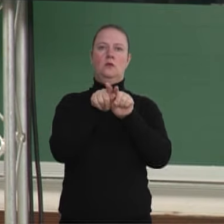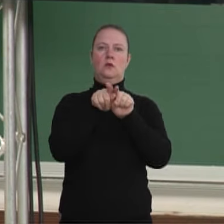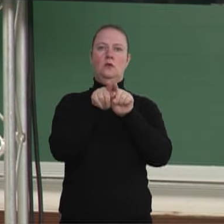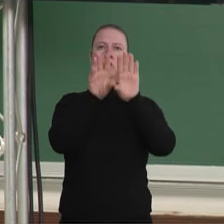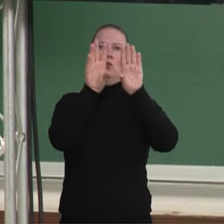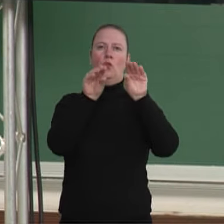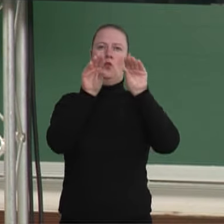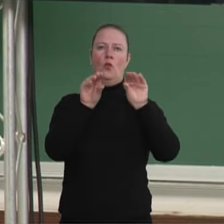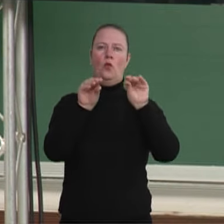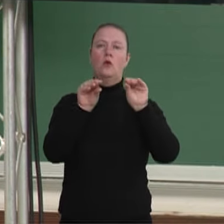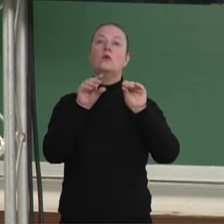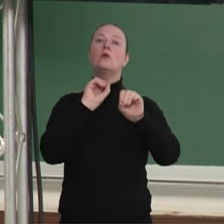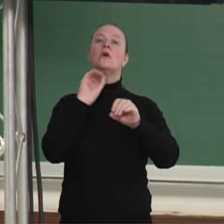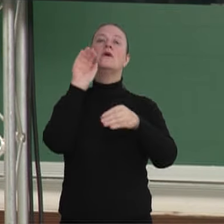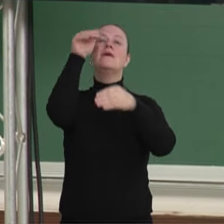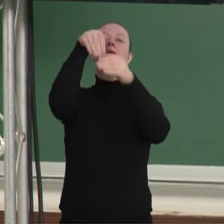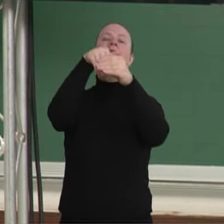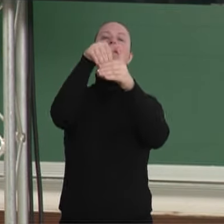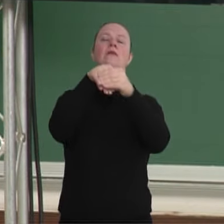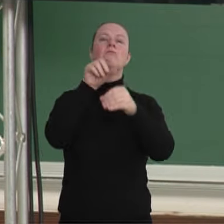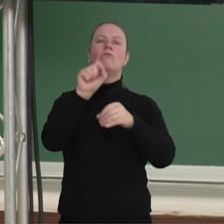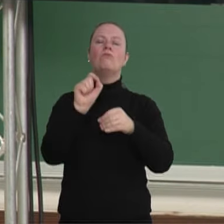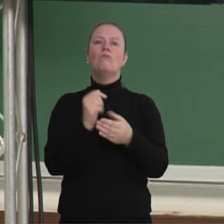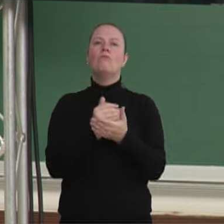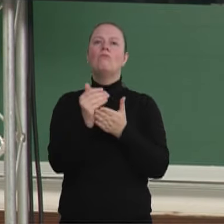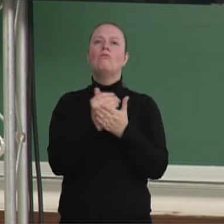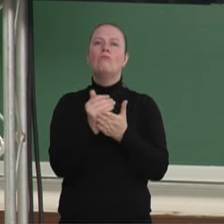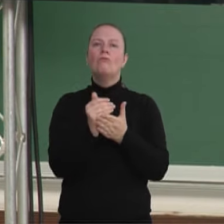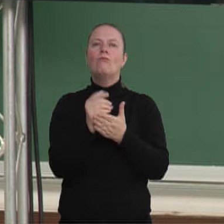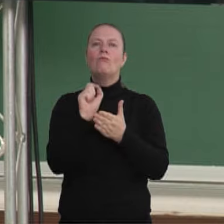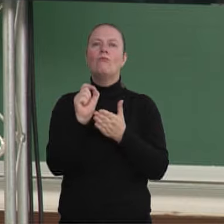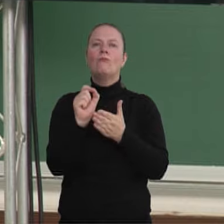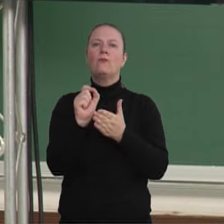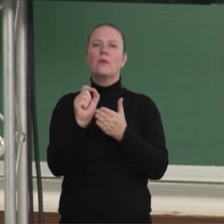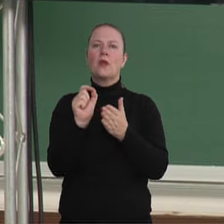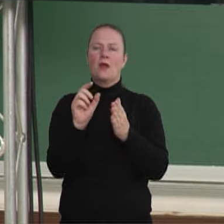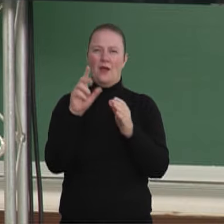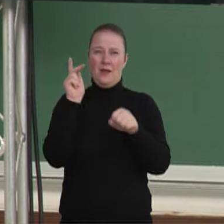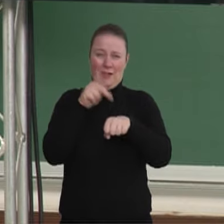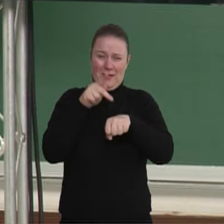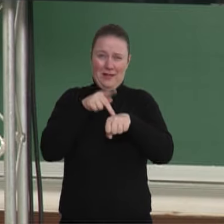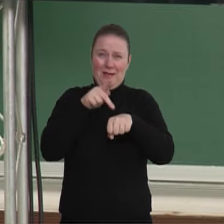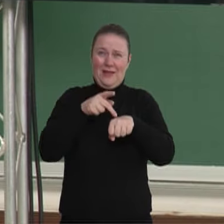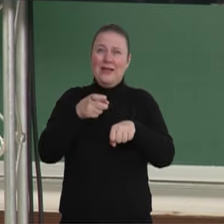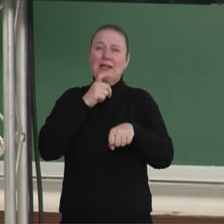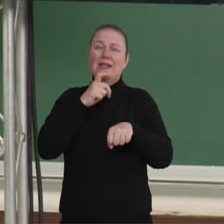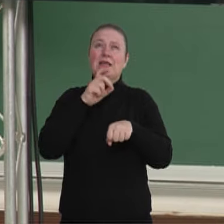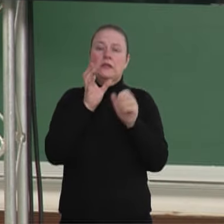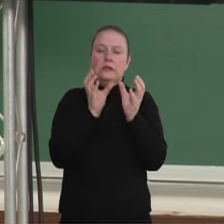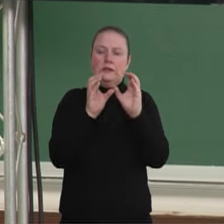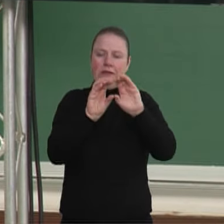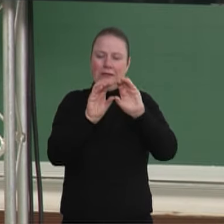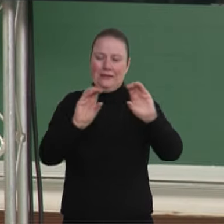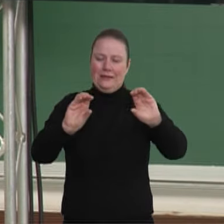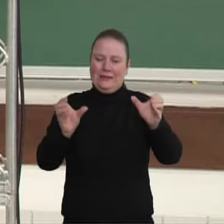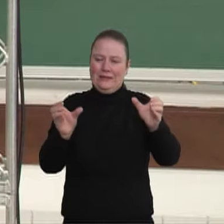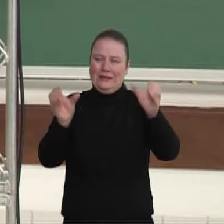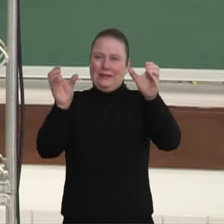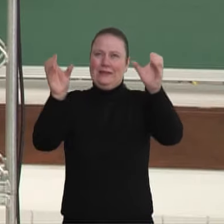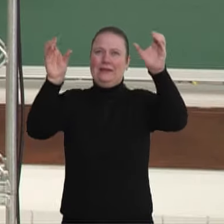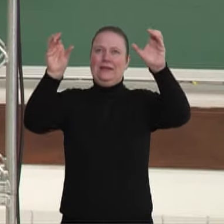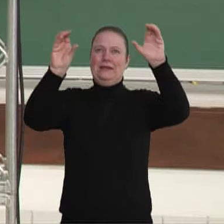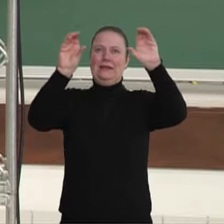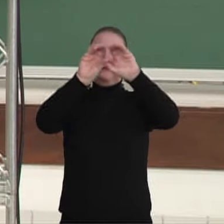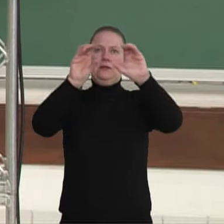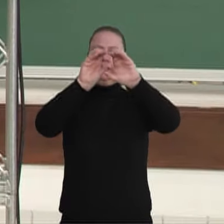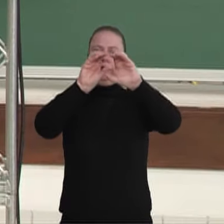para o interior. Quando você começa a estar refrigerando, ele vai ficar acumulado na parte de cima, gerando então uma grande concentração de gelo,